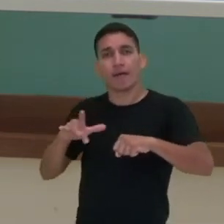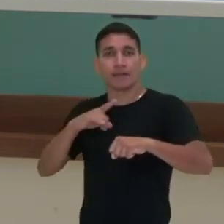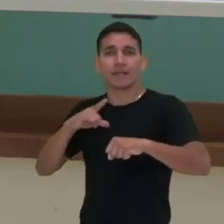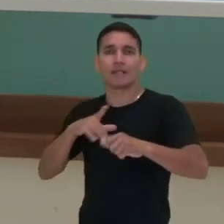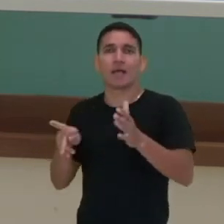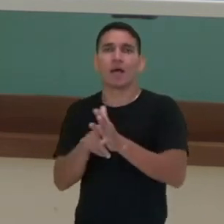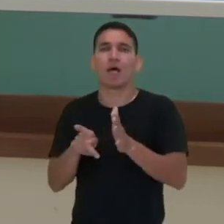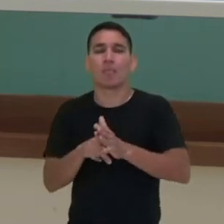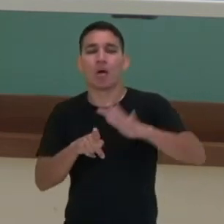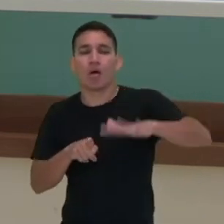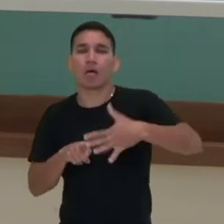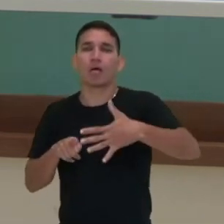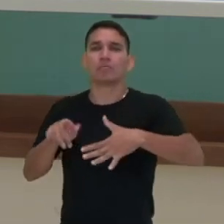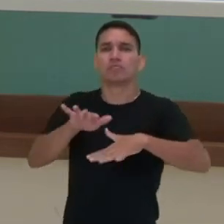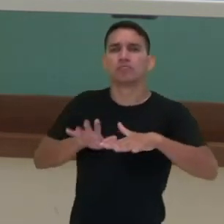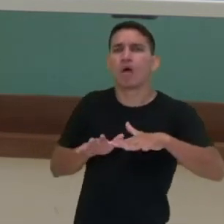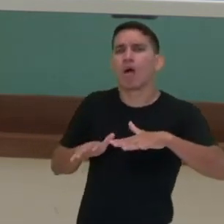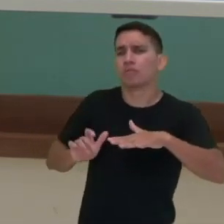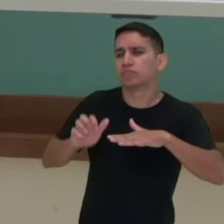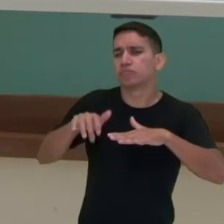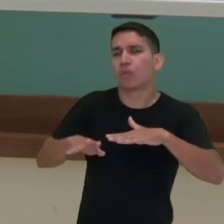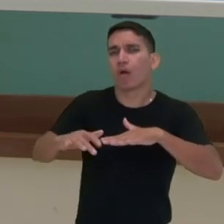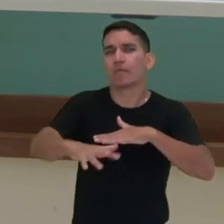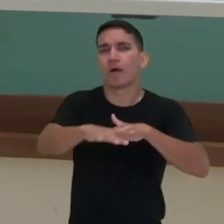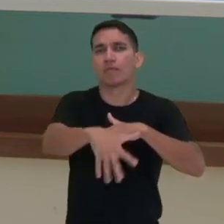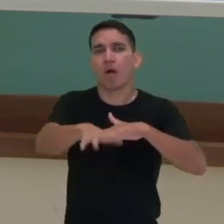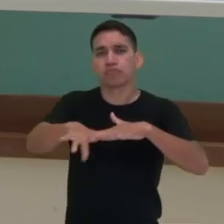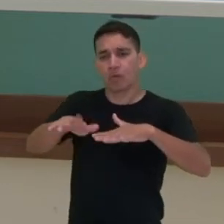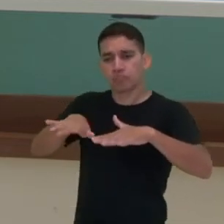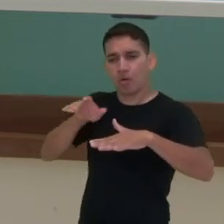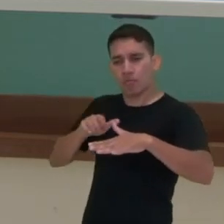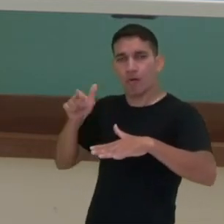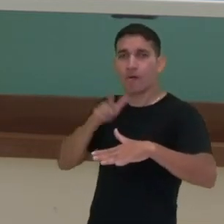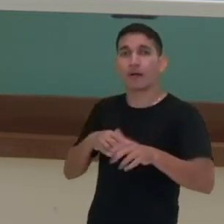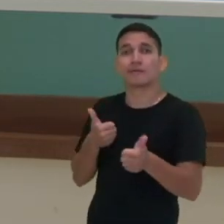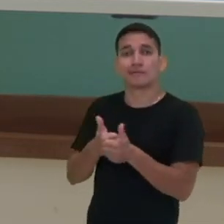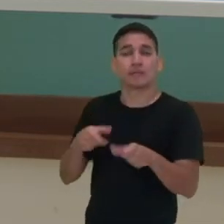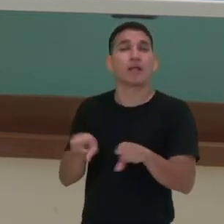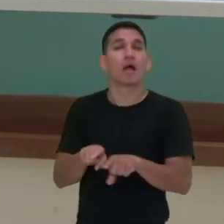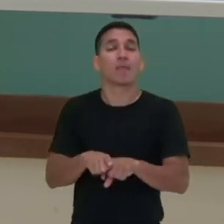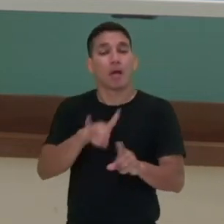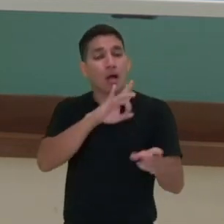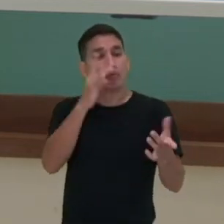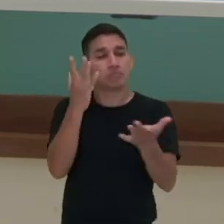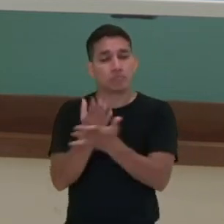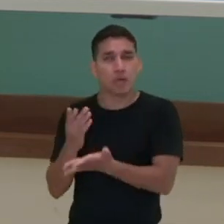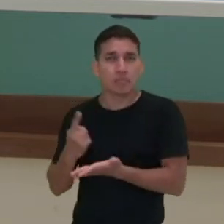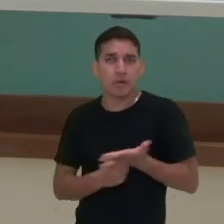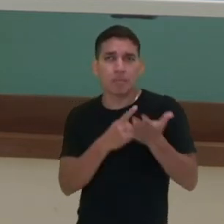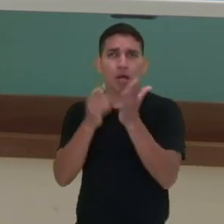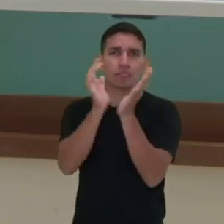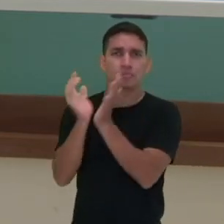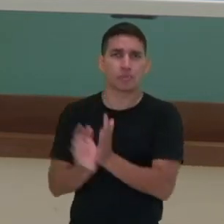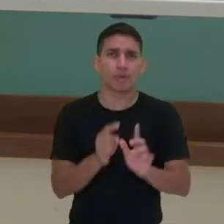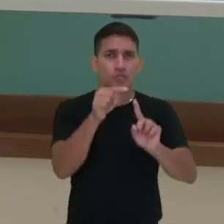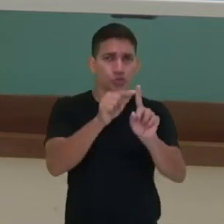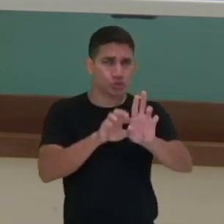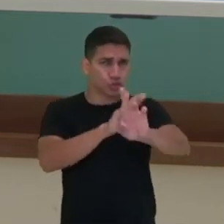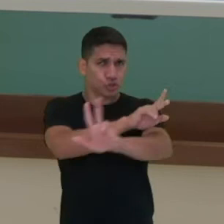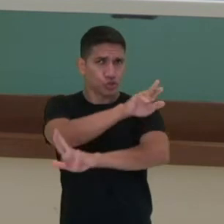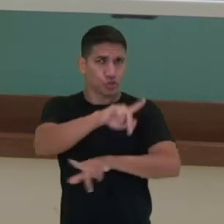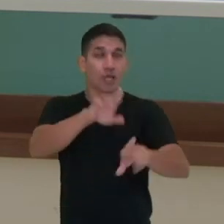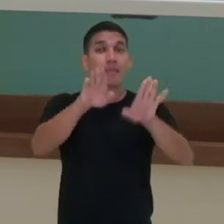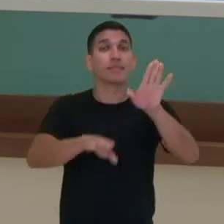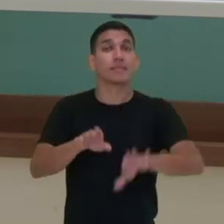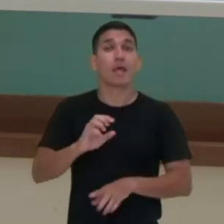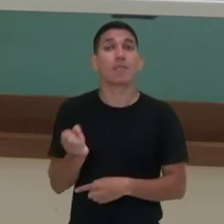volta ali dos mares, né? E podemos classificar eles em tipos diferentes,